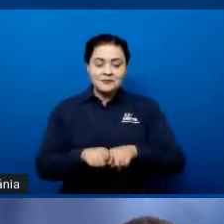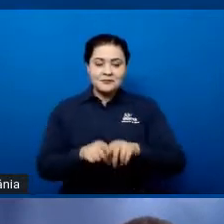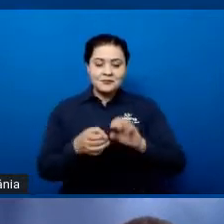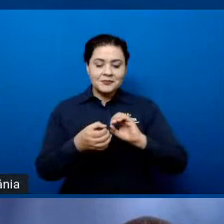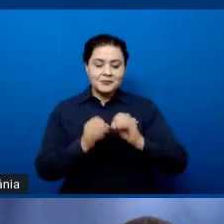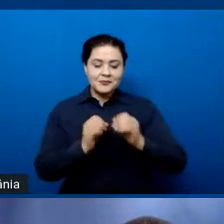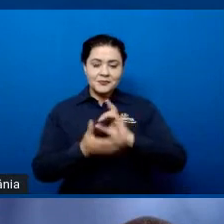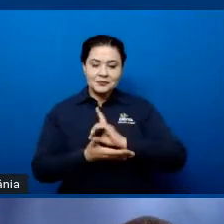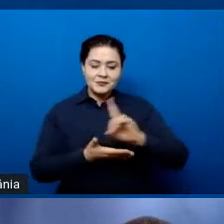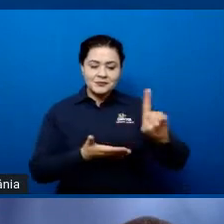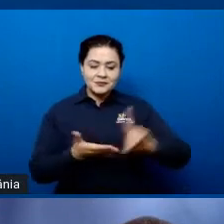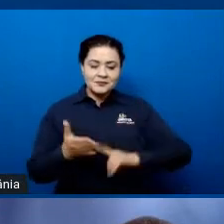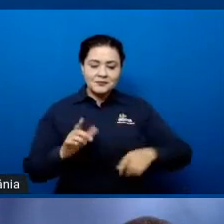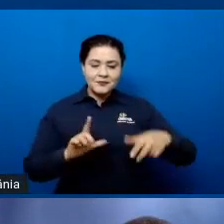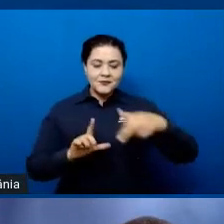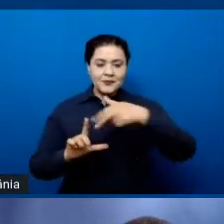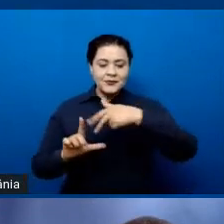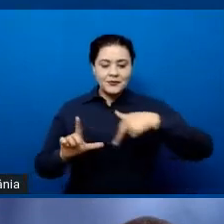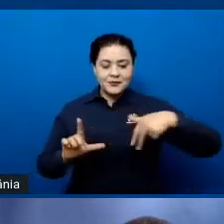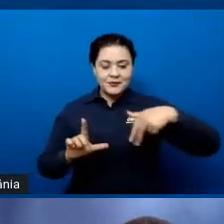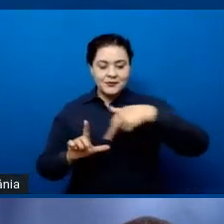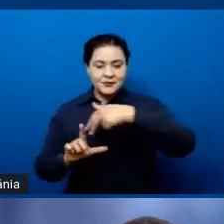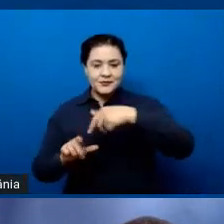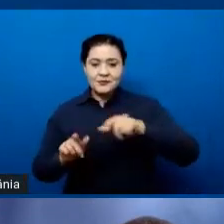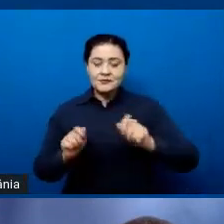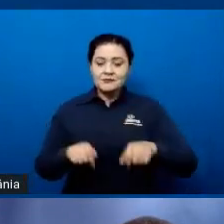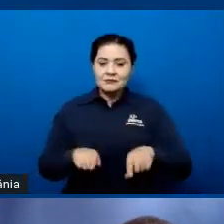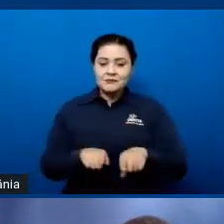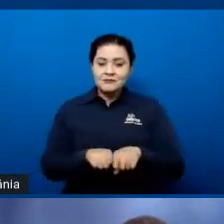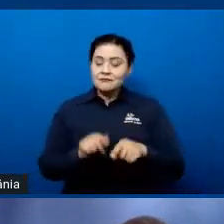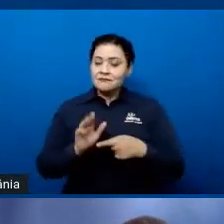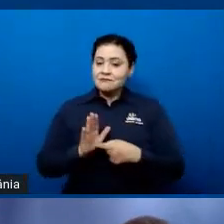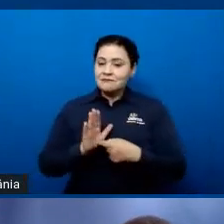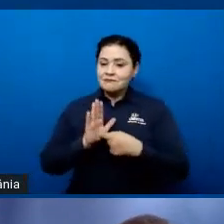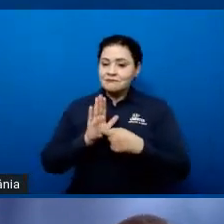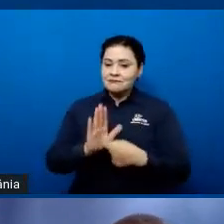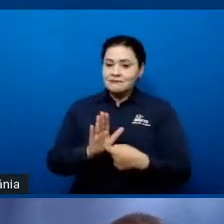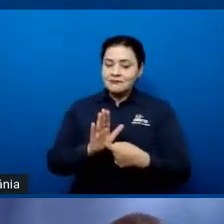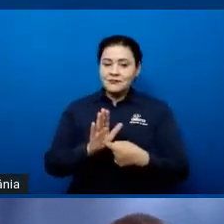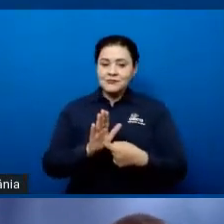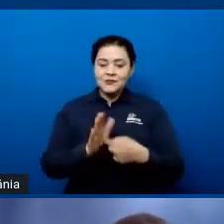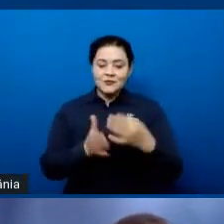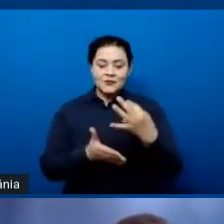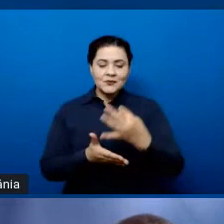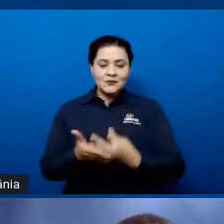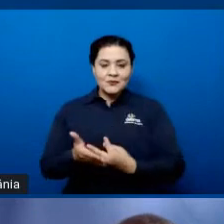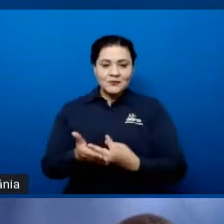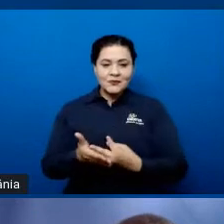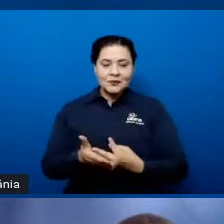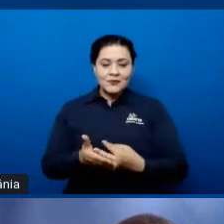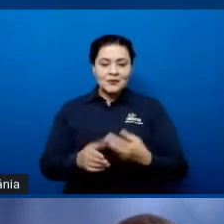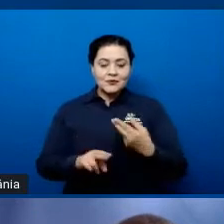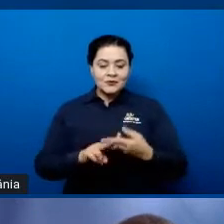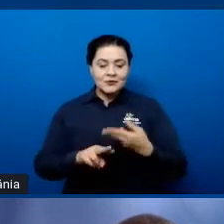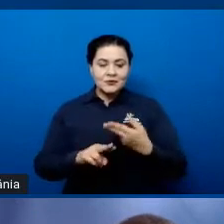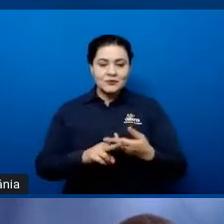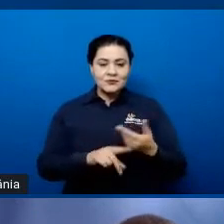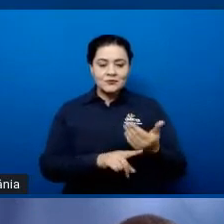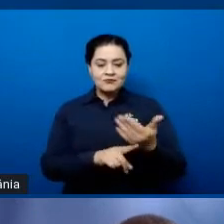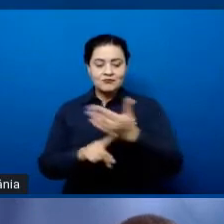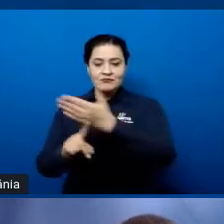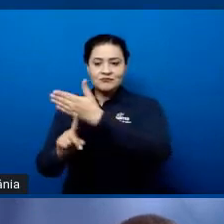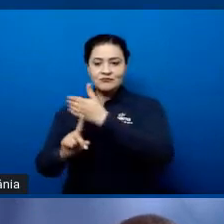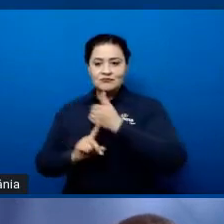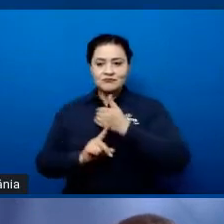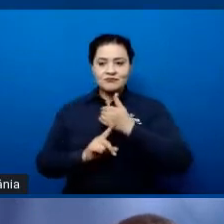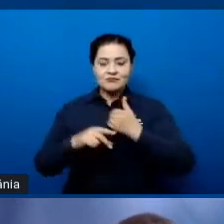eles possam, né, monetizar ou apresentar seus trabalhos, né, através dessas novas tecnologias. Eu vou compartilhar minha